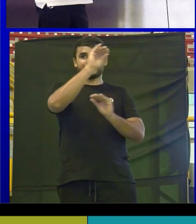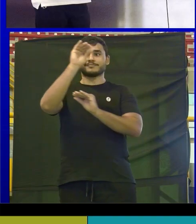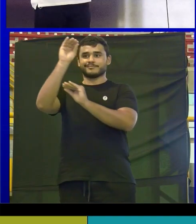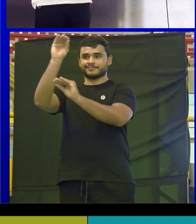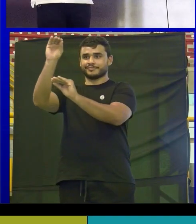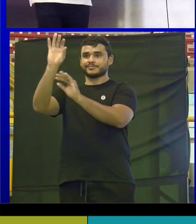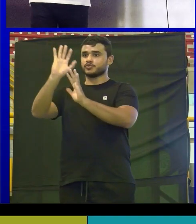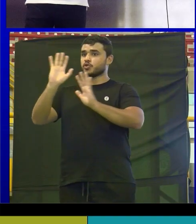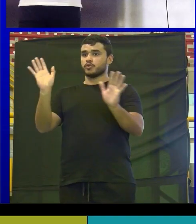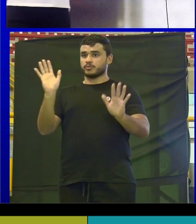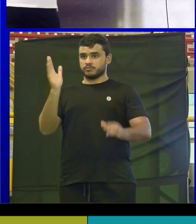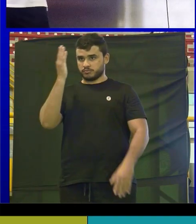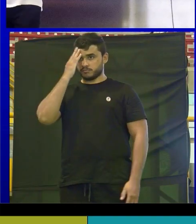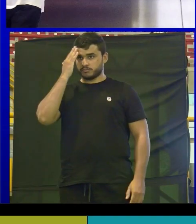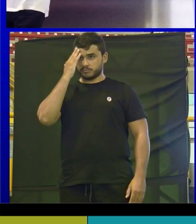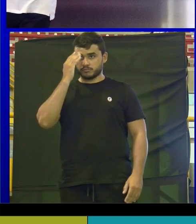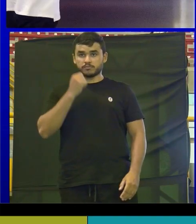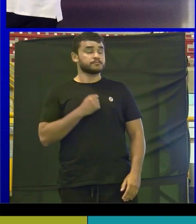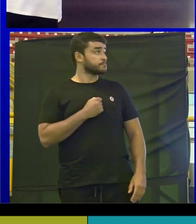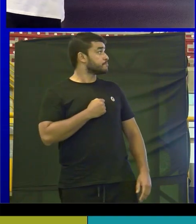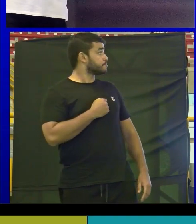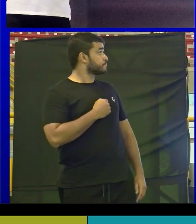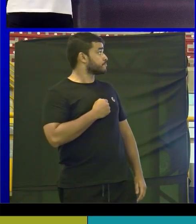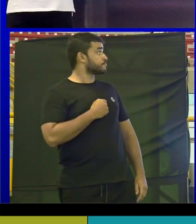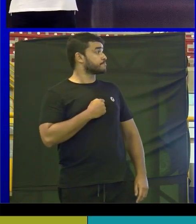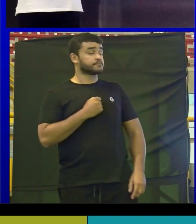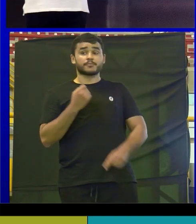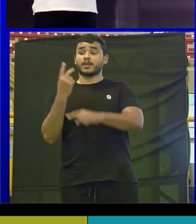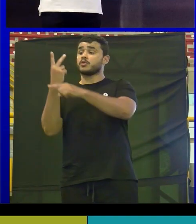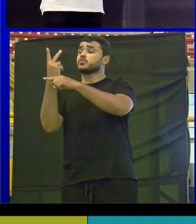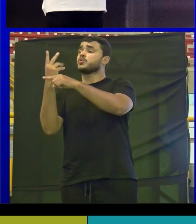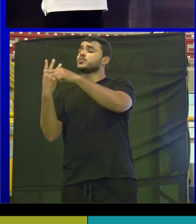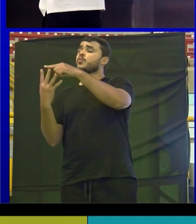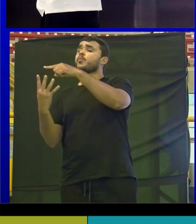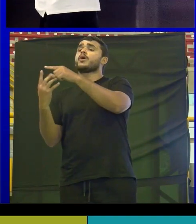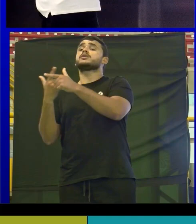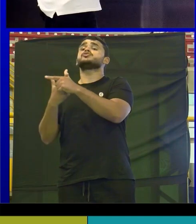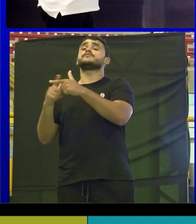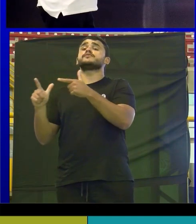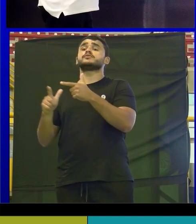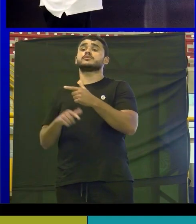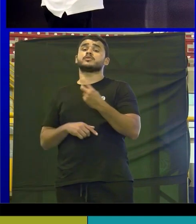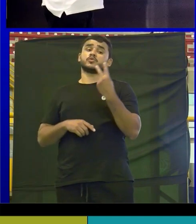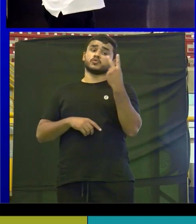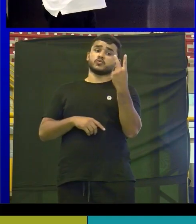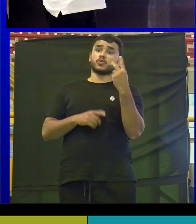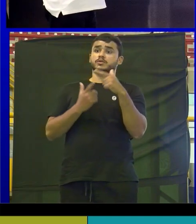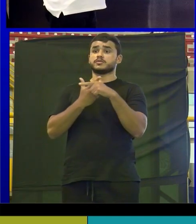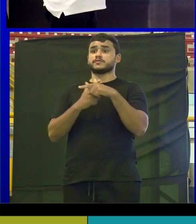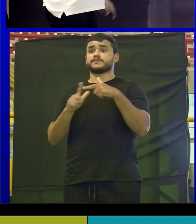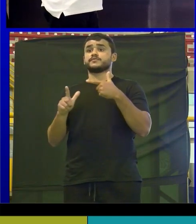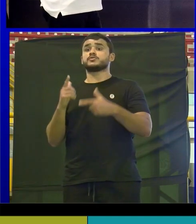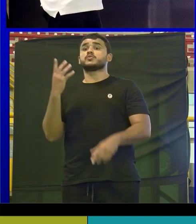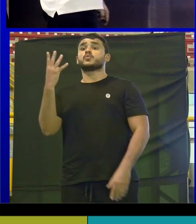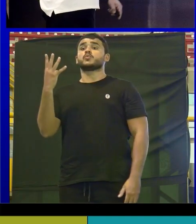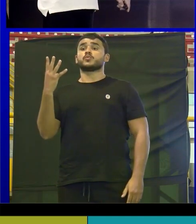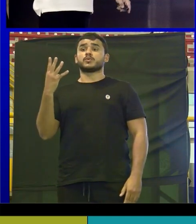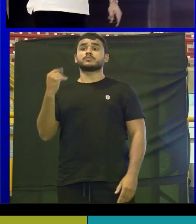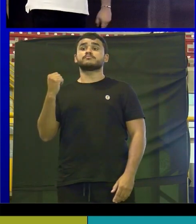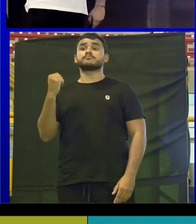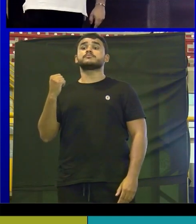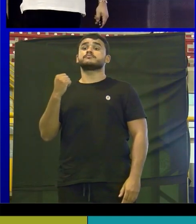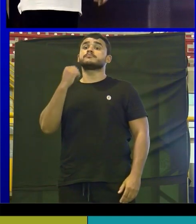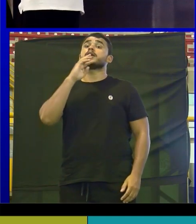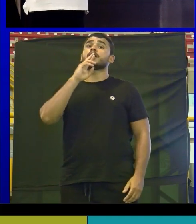que 2 está para 4 é o mesmo que 1 meio, né? Porque 2 dividido por 2 é 1 e 4 dividido por